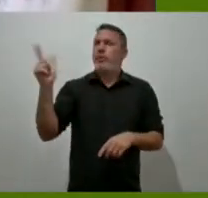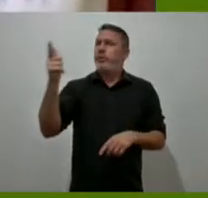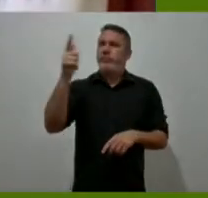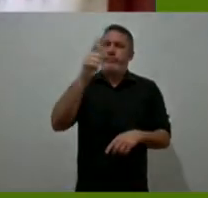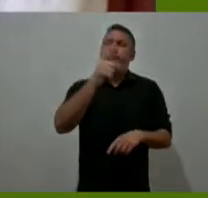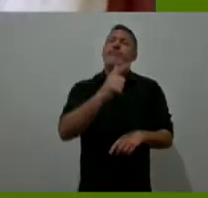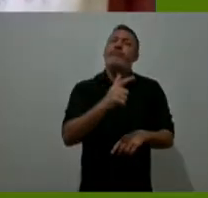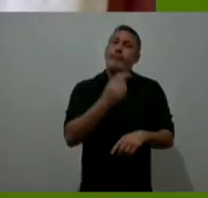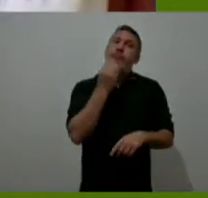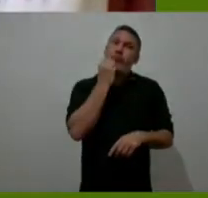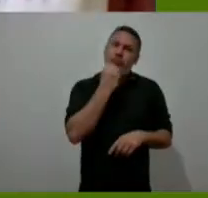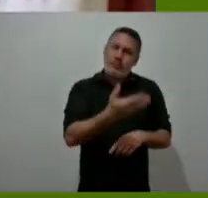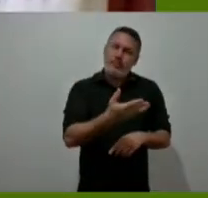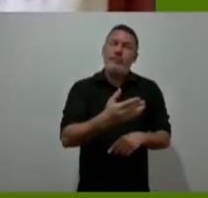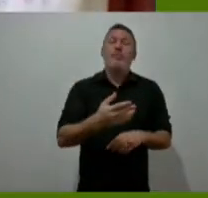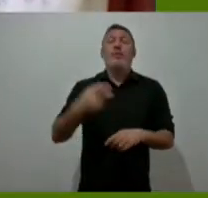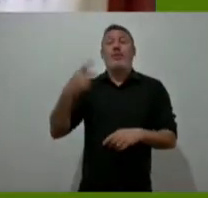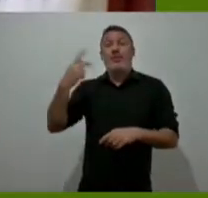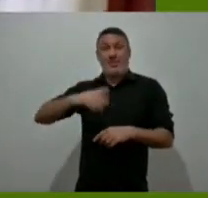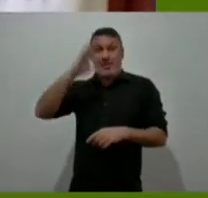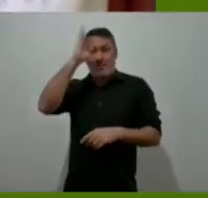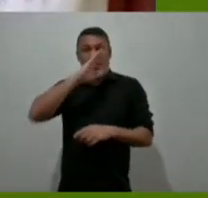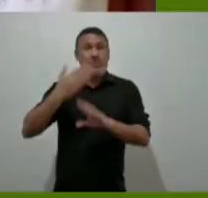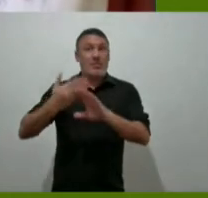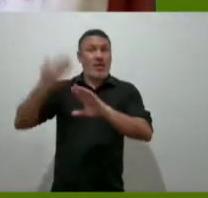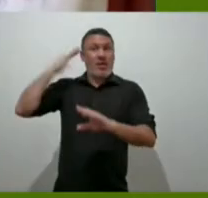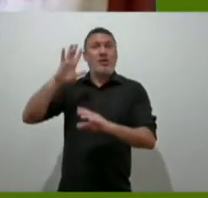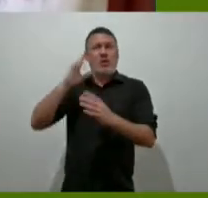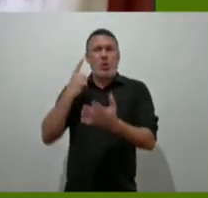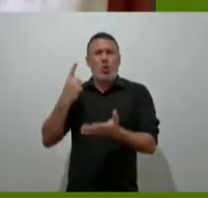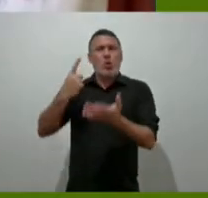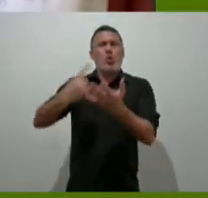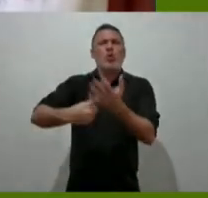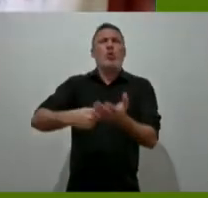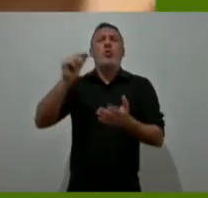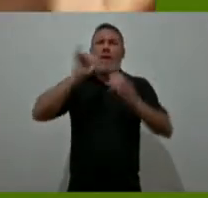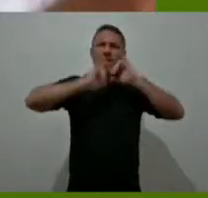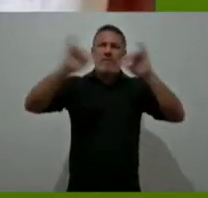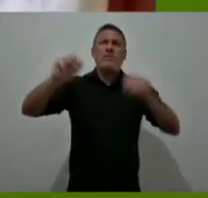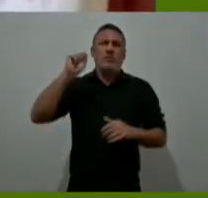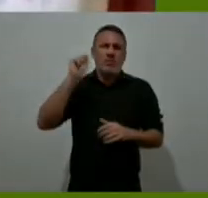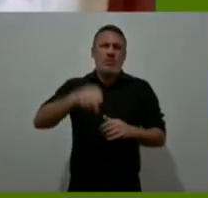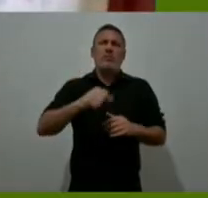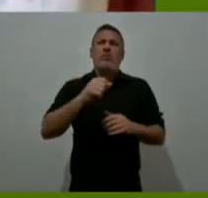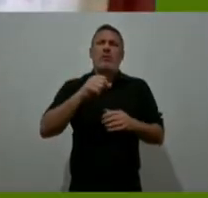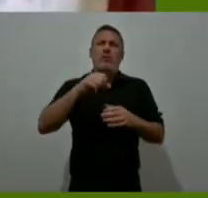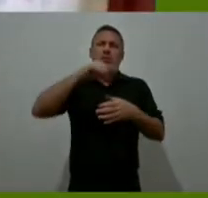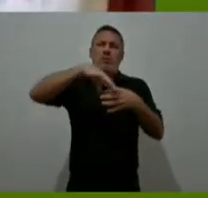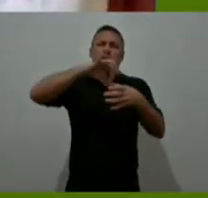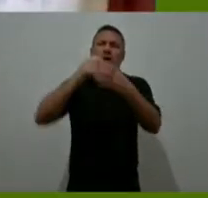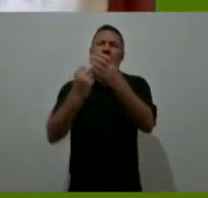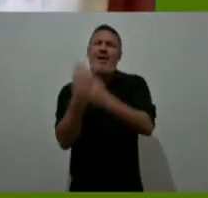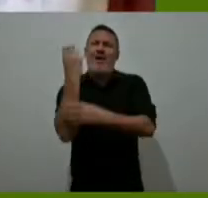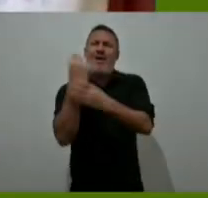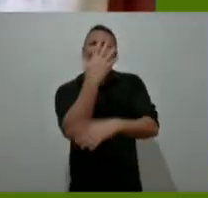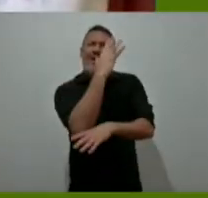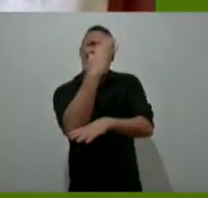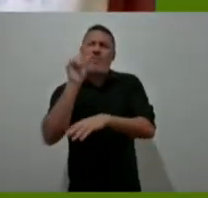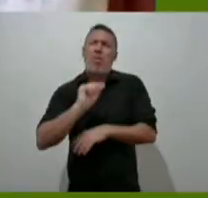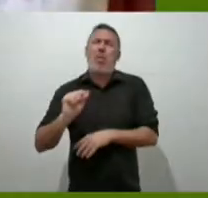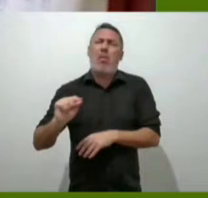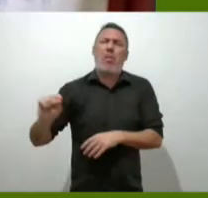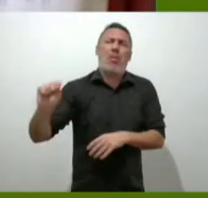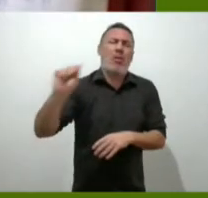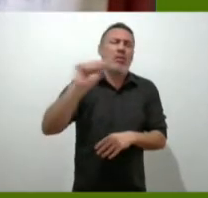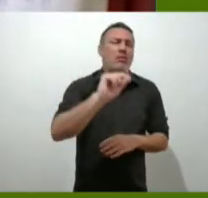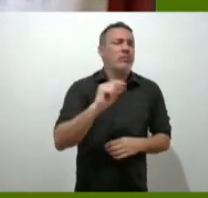bilhões de árvores. Isso não existe, isso não está acontecendo. Nessa discussão que nós estamos levando